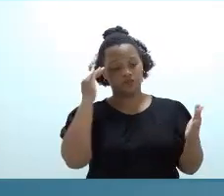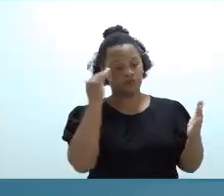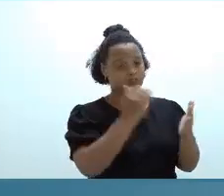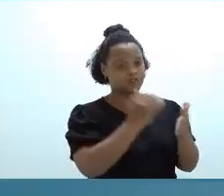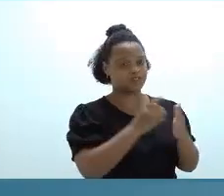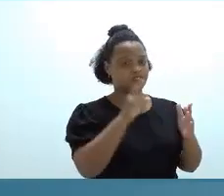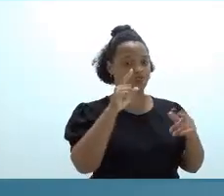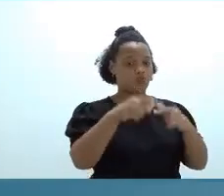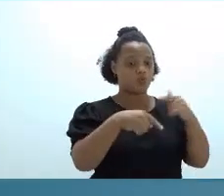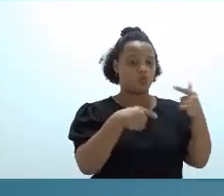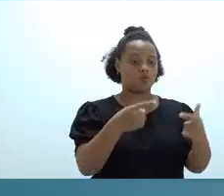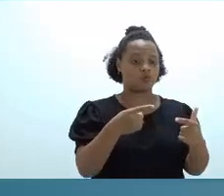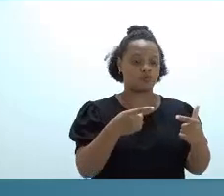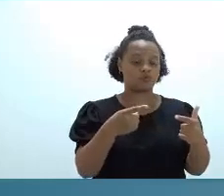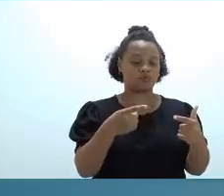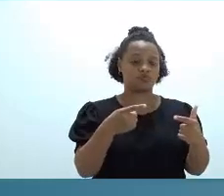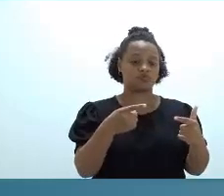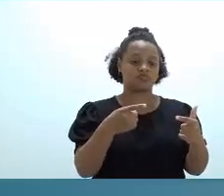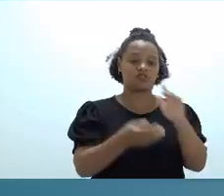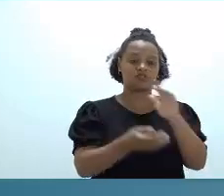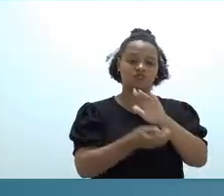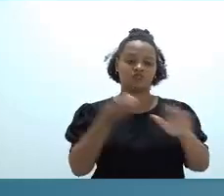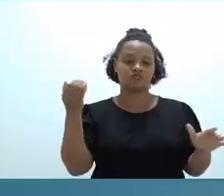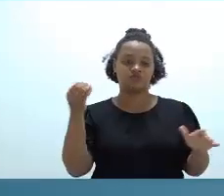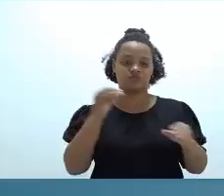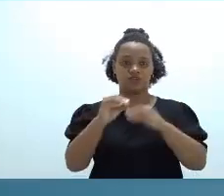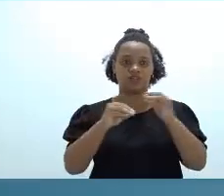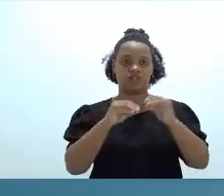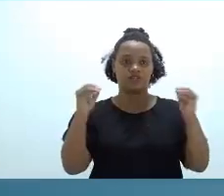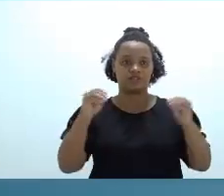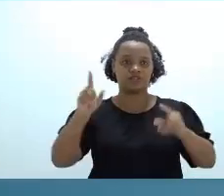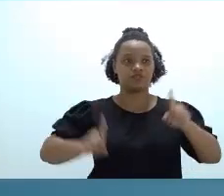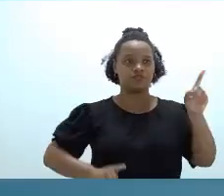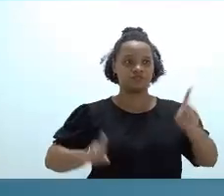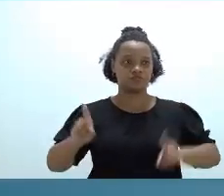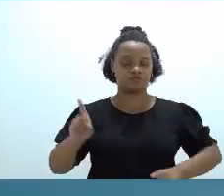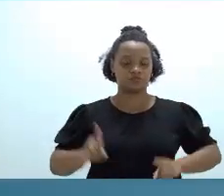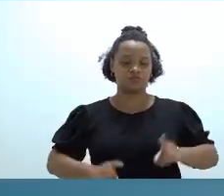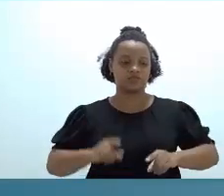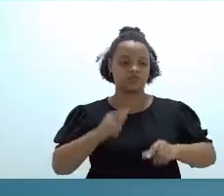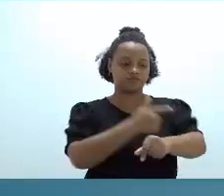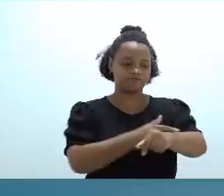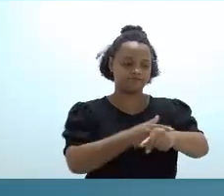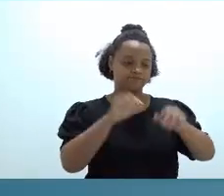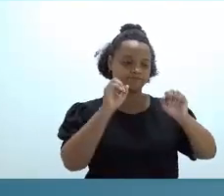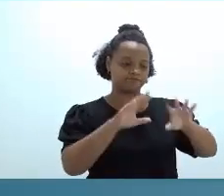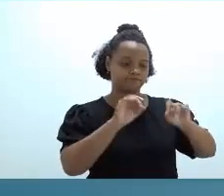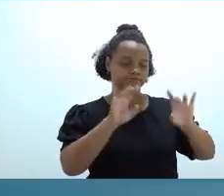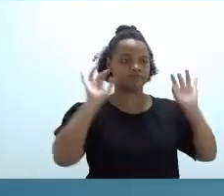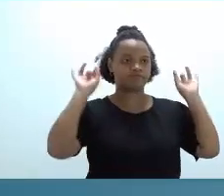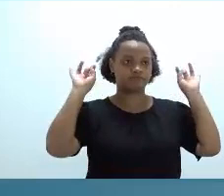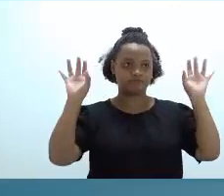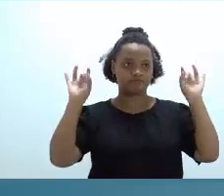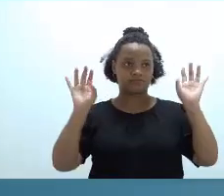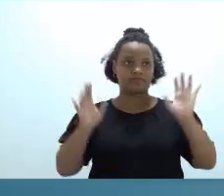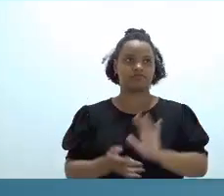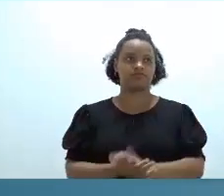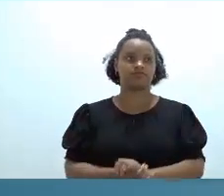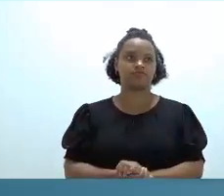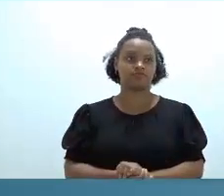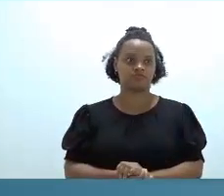legítima da classe dos trabalhadores da educação, que é os trabalhadores que atuam na educação especial, que atuam com as